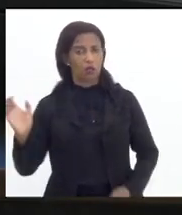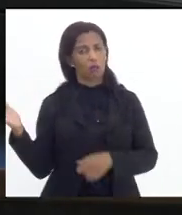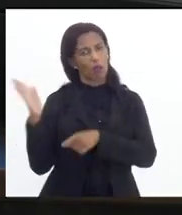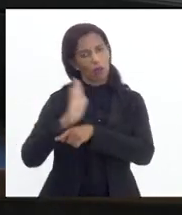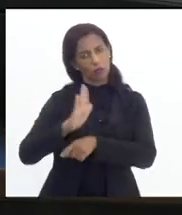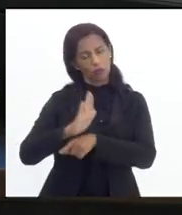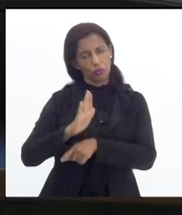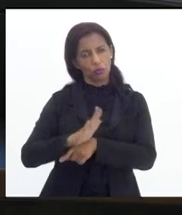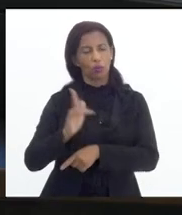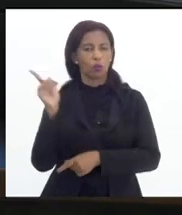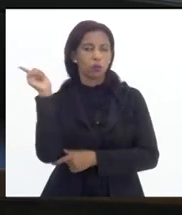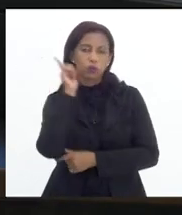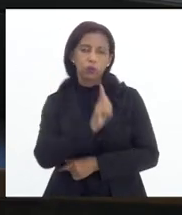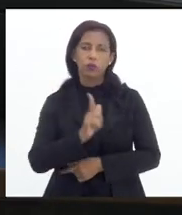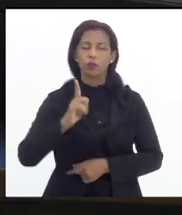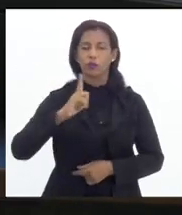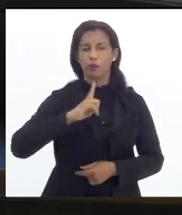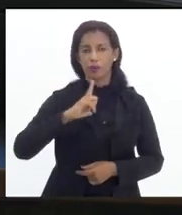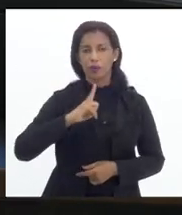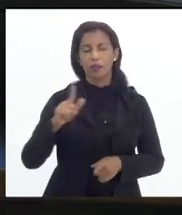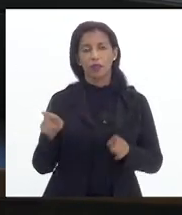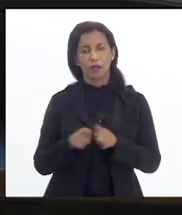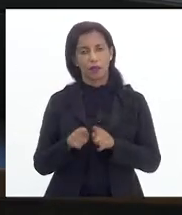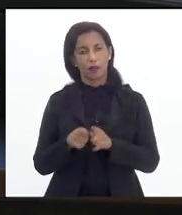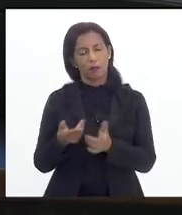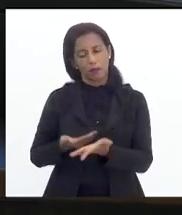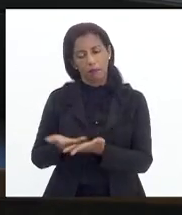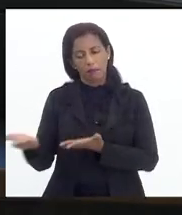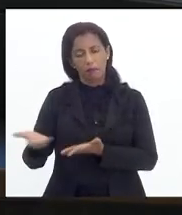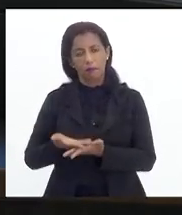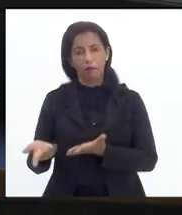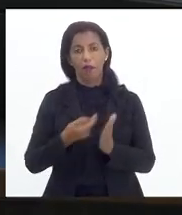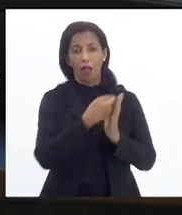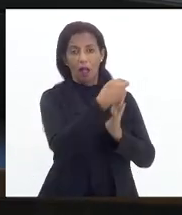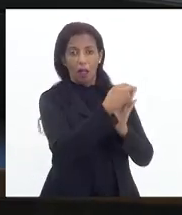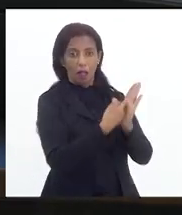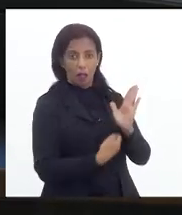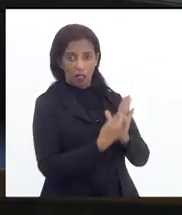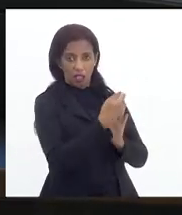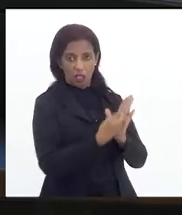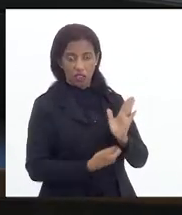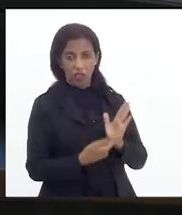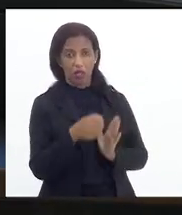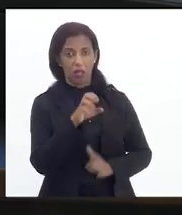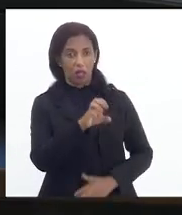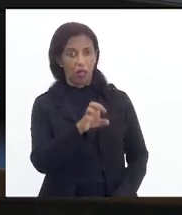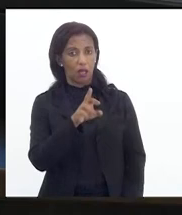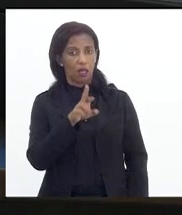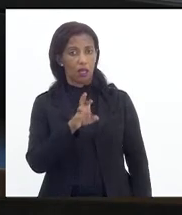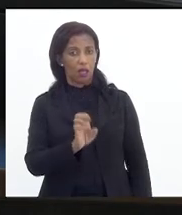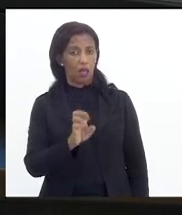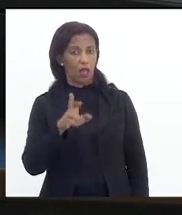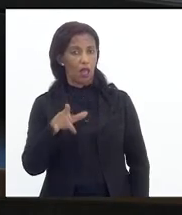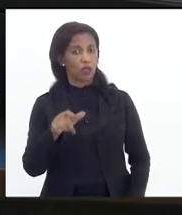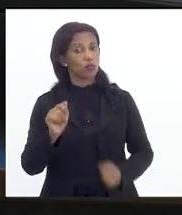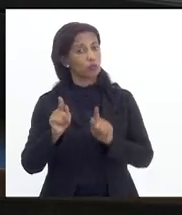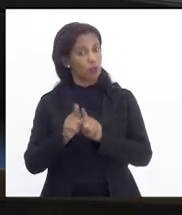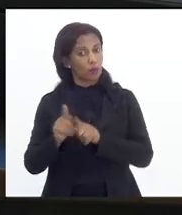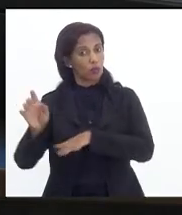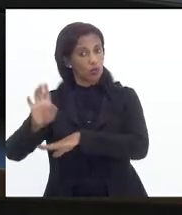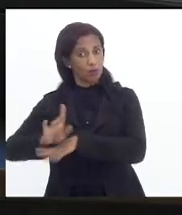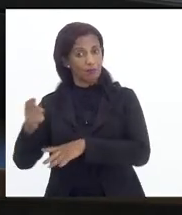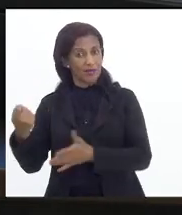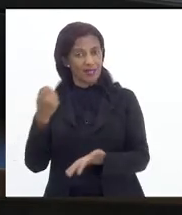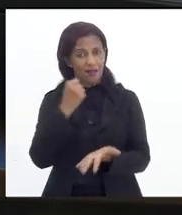contribuiu para que a gente puder assim também encaminhar a a lista de operações de crédito que o estado pretende contratar